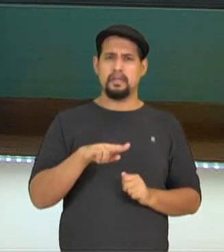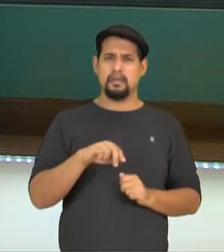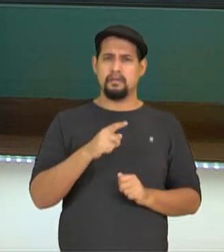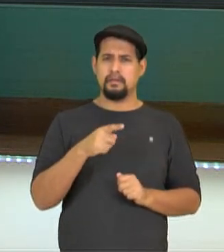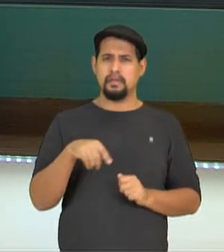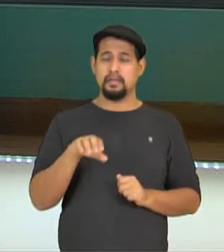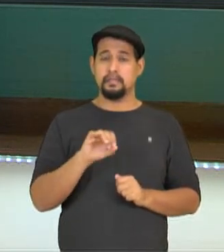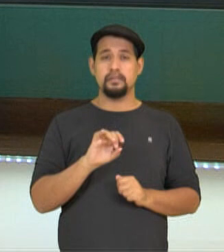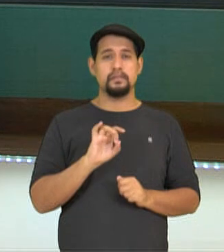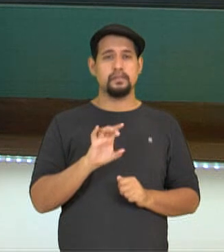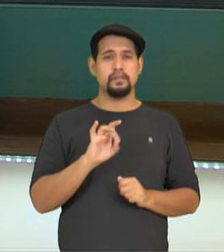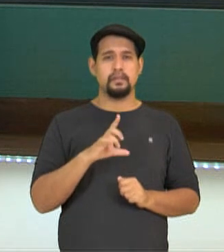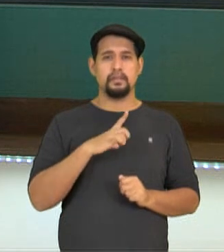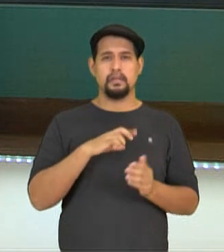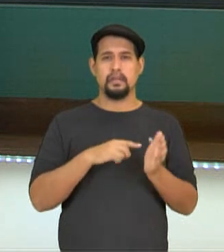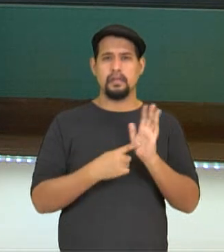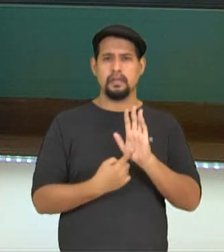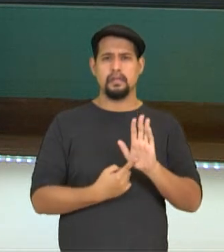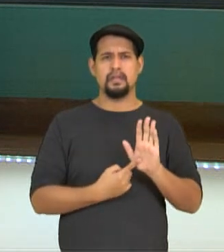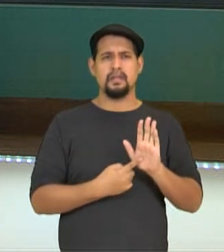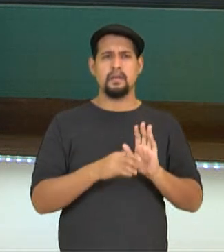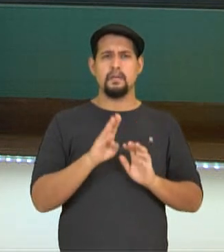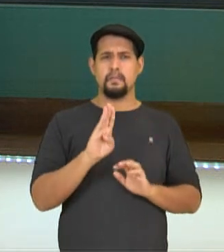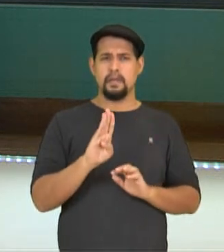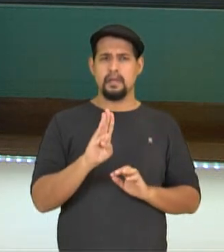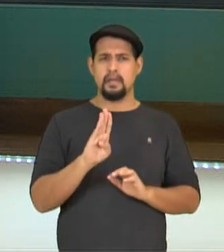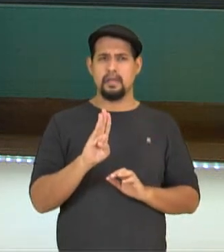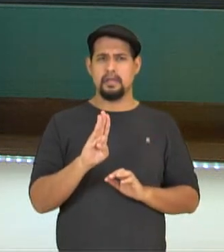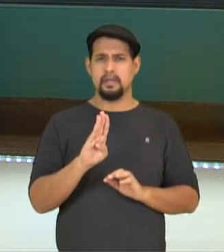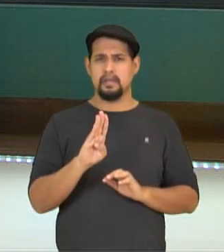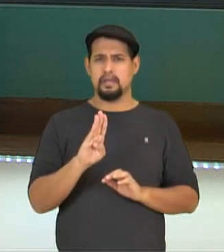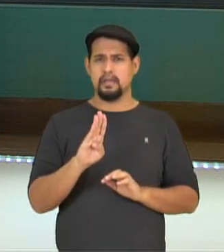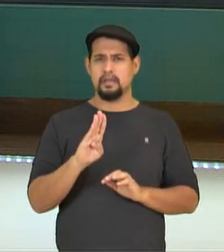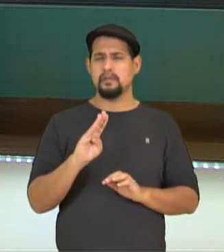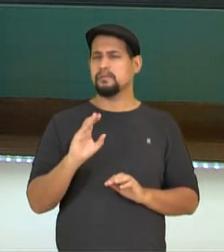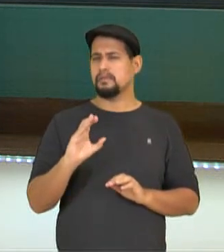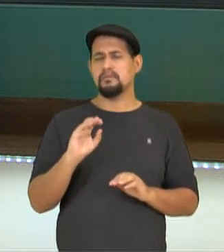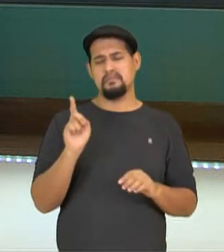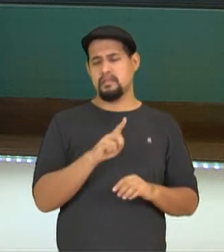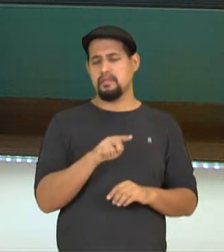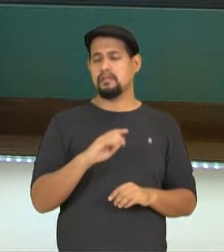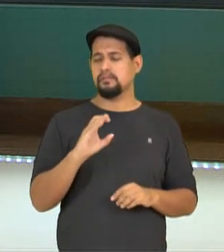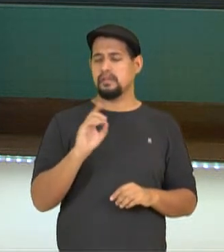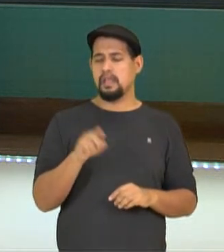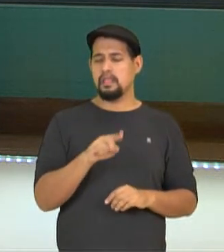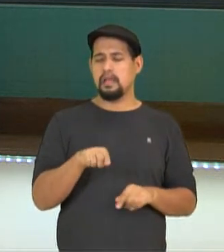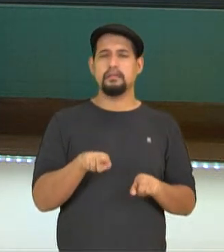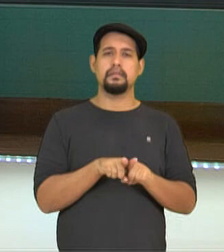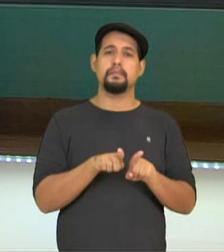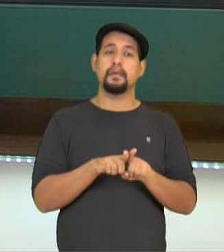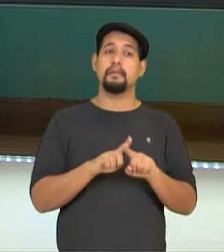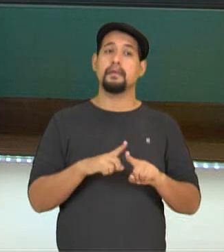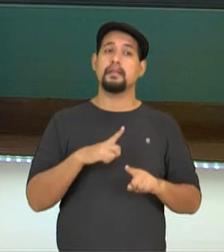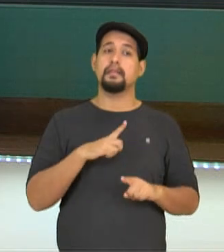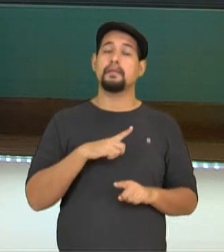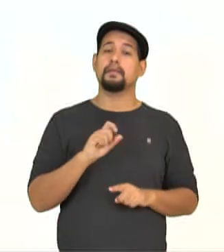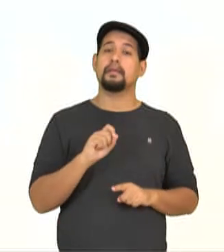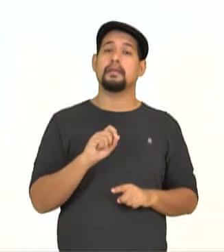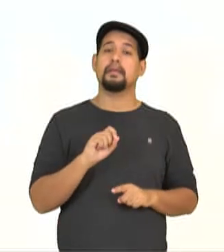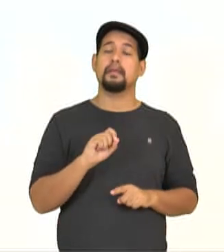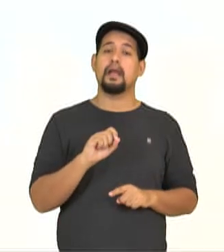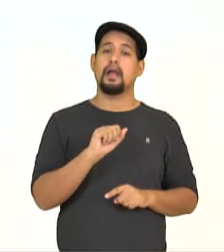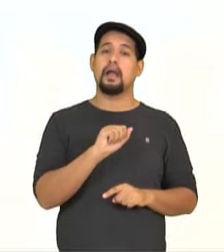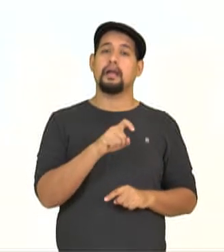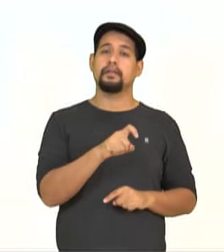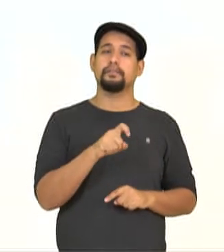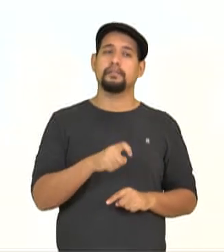o coeficiente a presente nela, né? O b anulado, o c anulado também. Nós teríamos aqui a equação ax